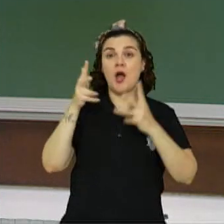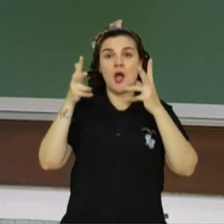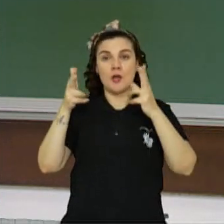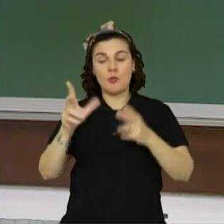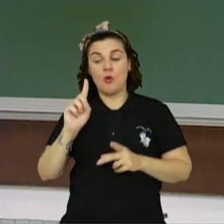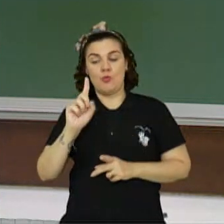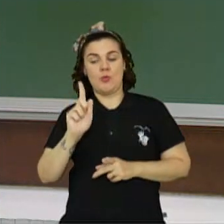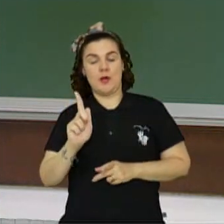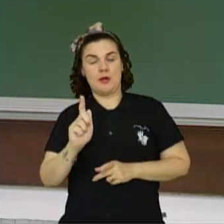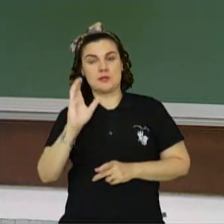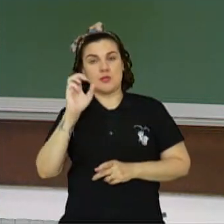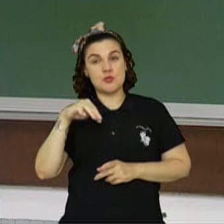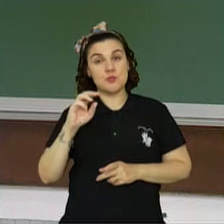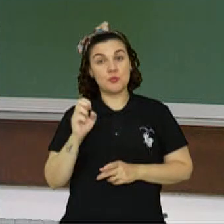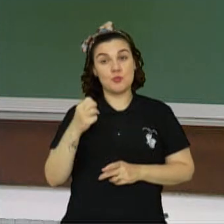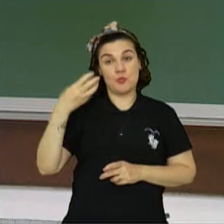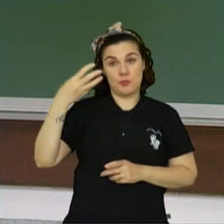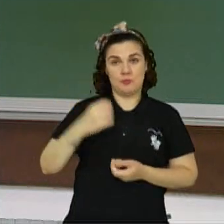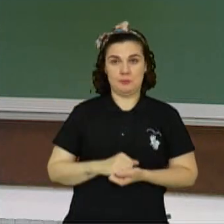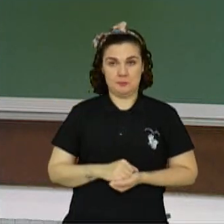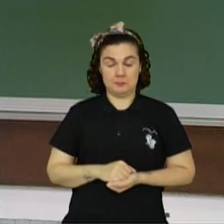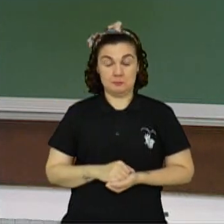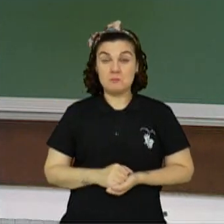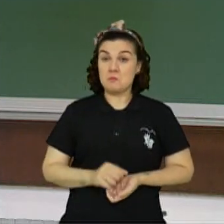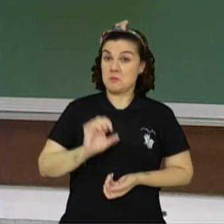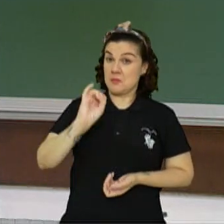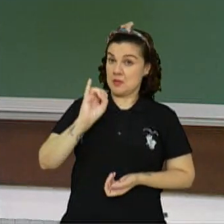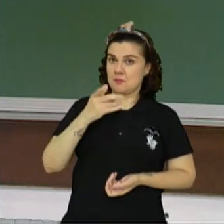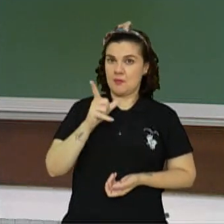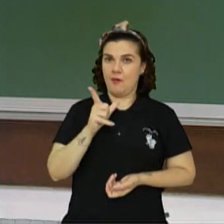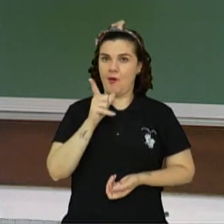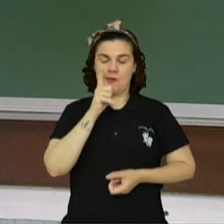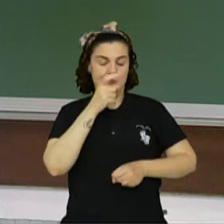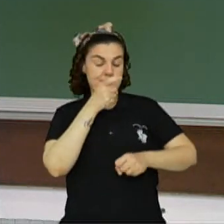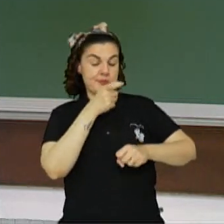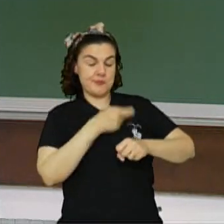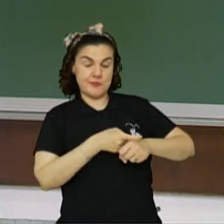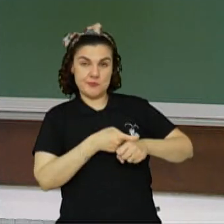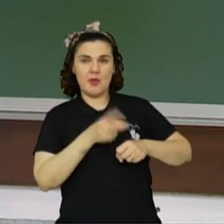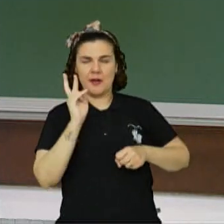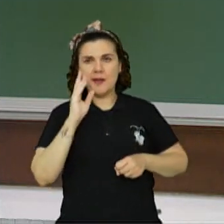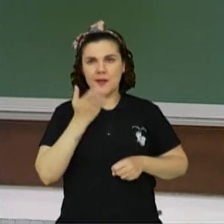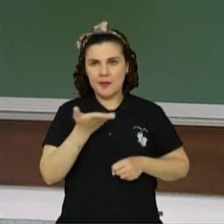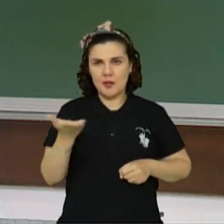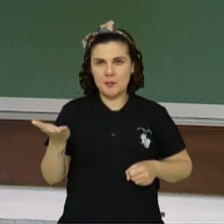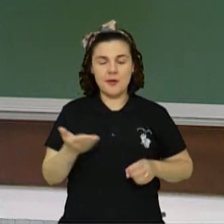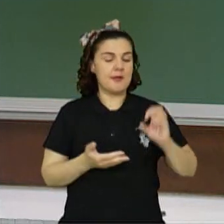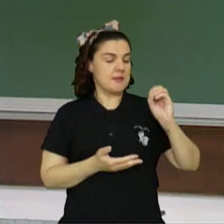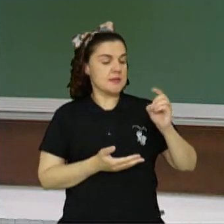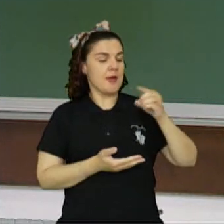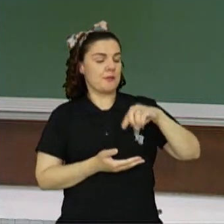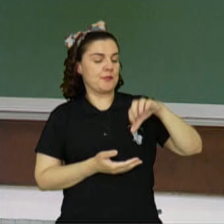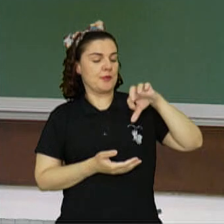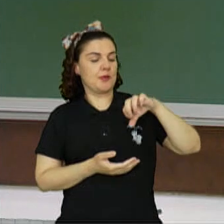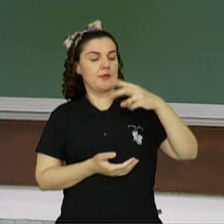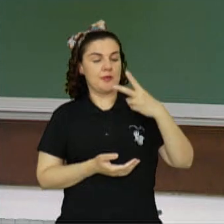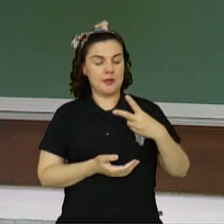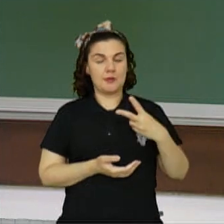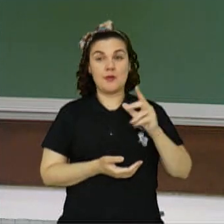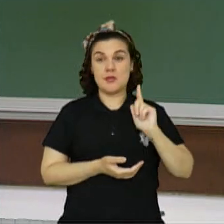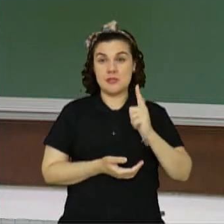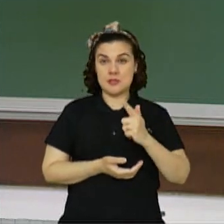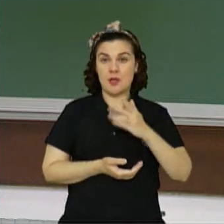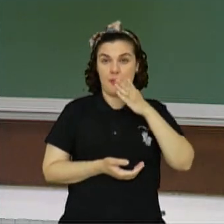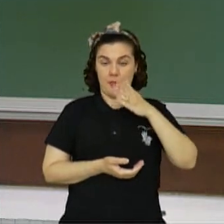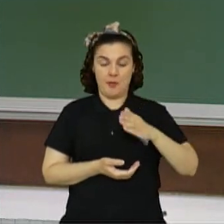1 grama por centímetros cúbicos. Quando eu pego lá a água no estado sólido, vocês estão lembrados? 0,92 gramas